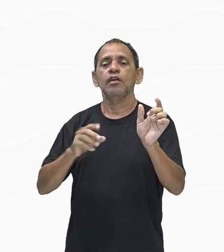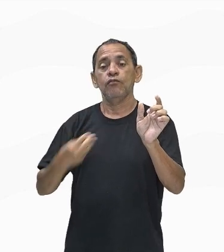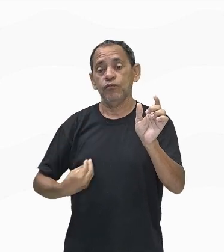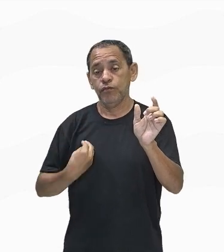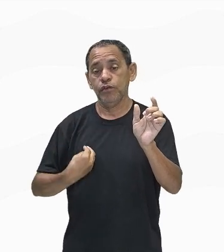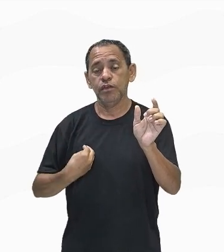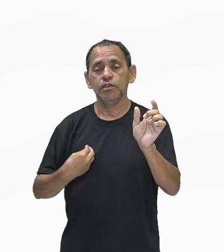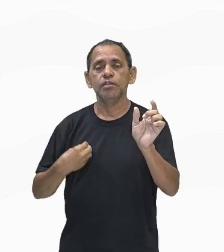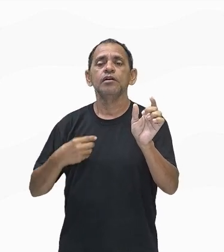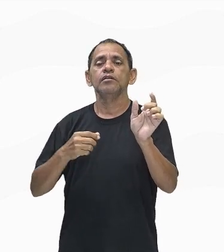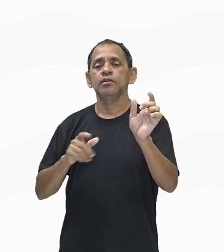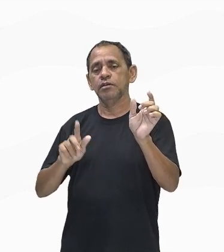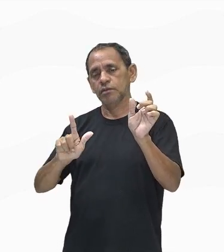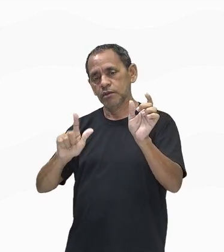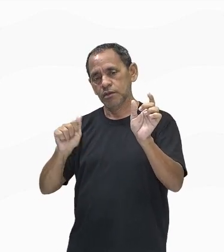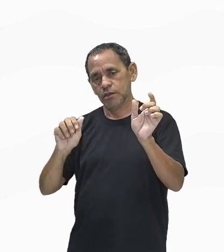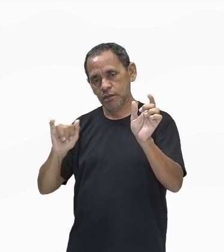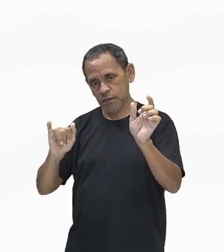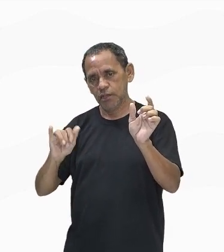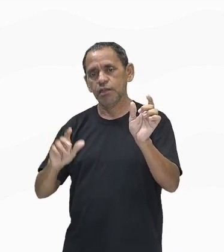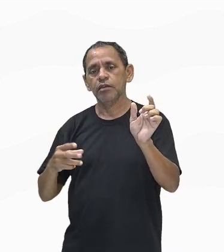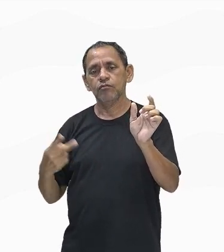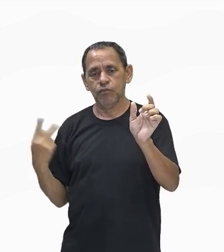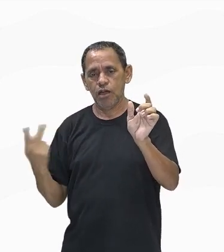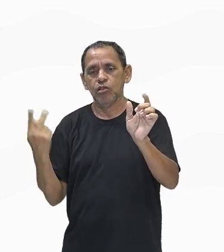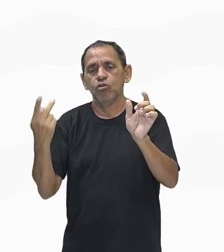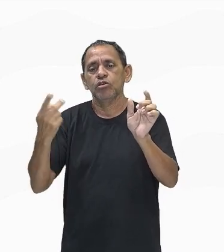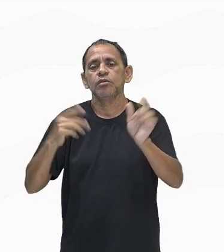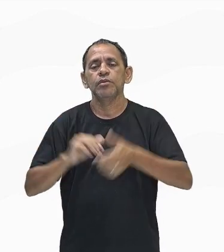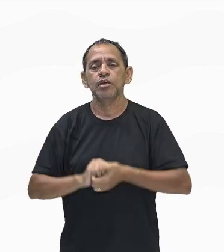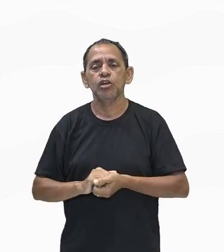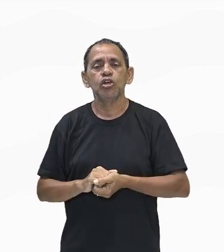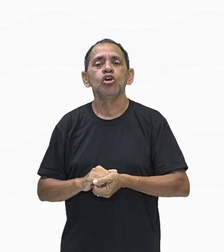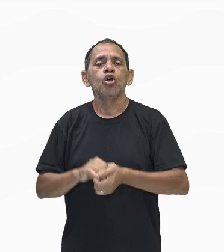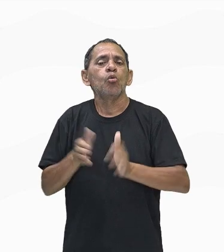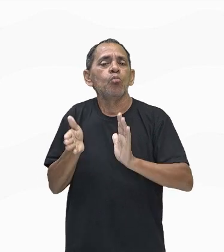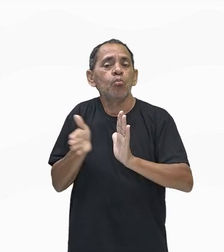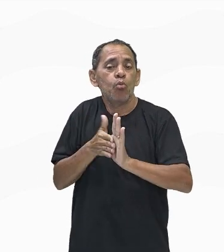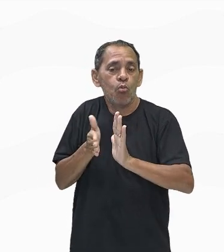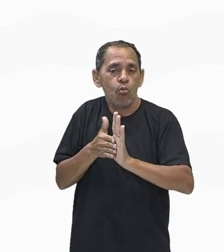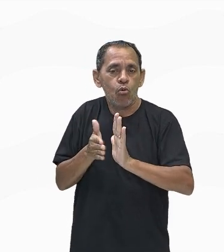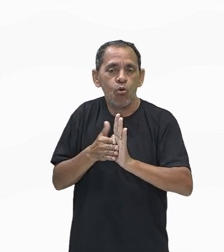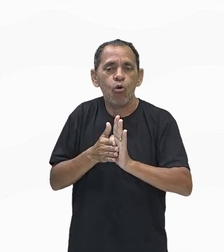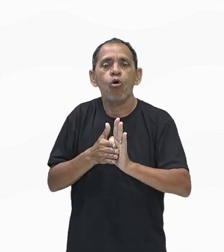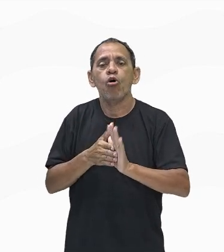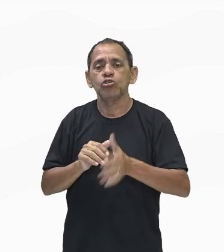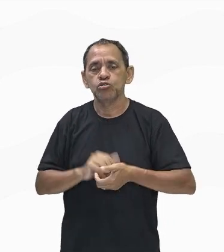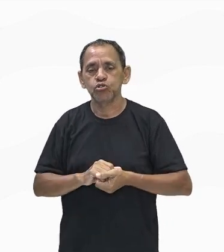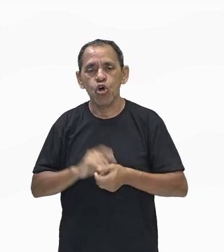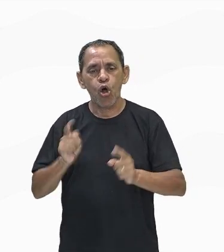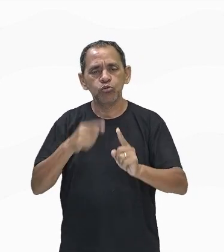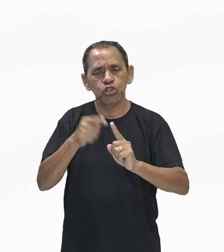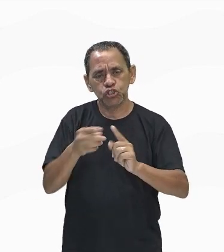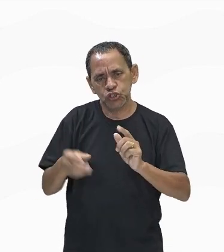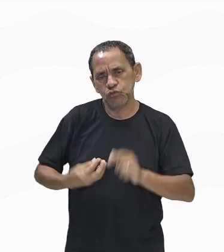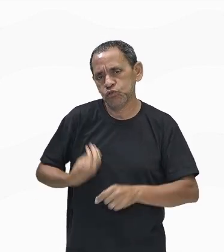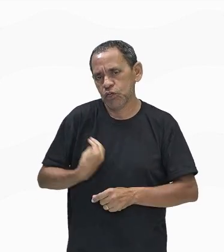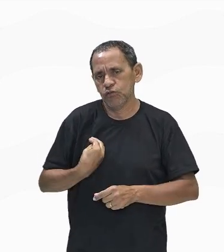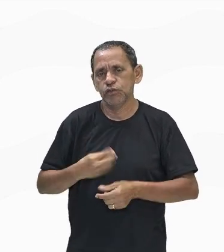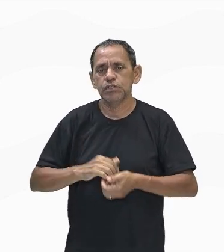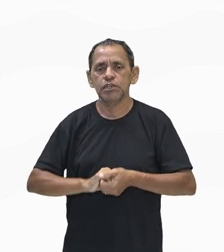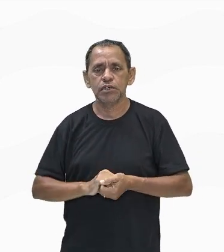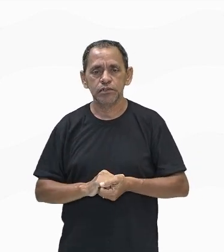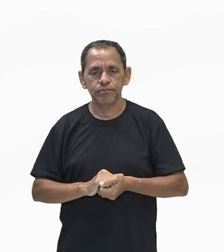coisas que dão significado e propósito à vida de alguém, tá? E aí, né, voltando para o Ikigai, a gente tem